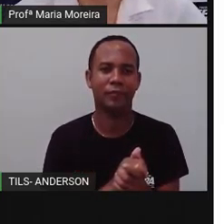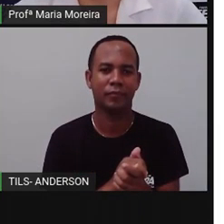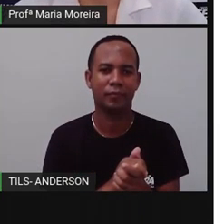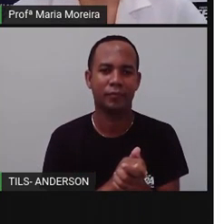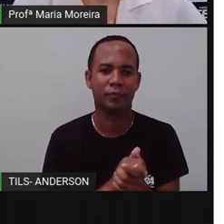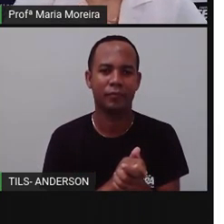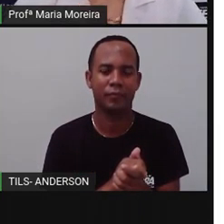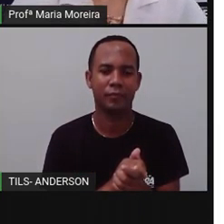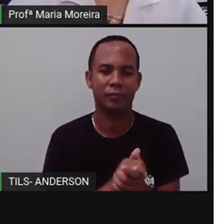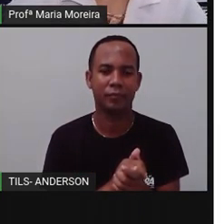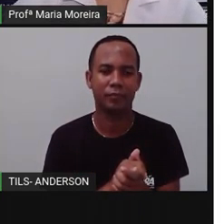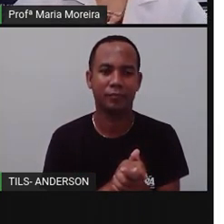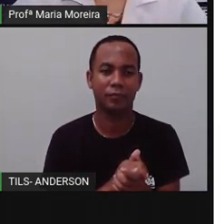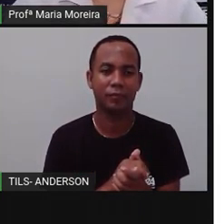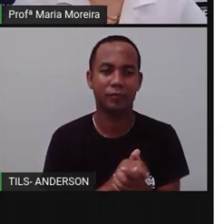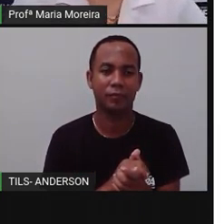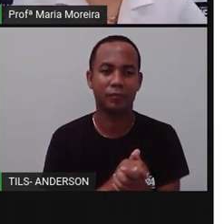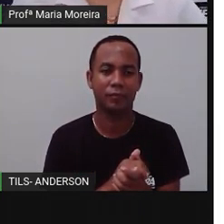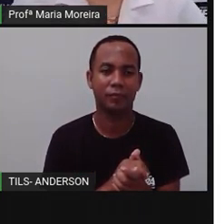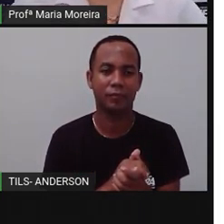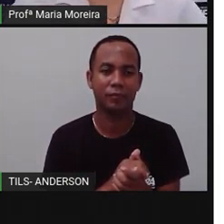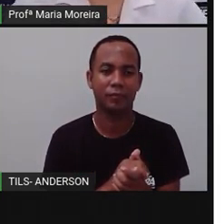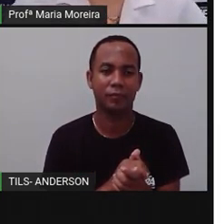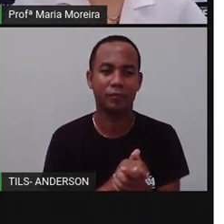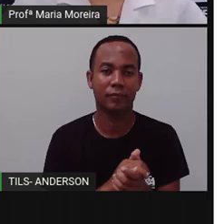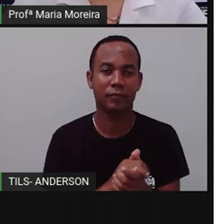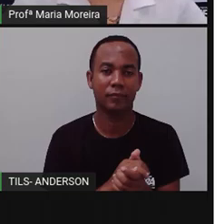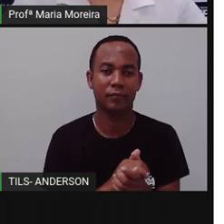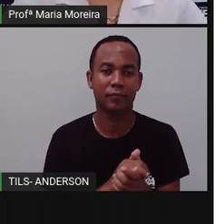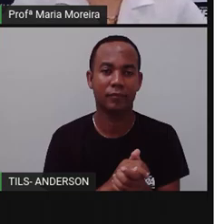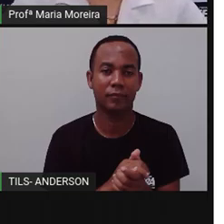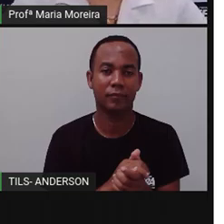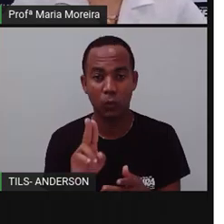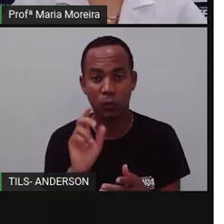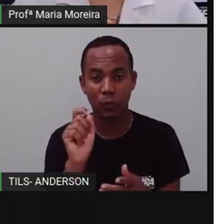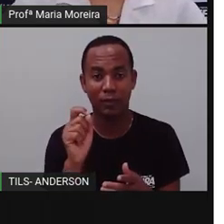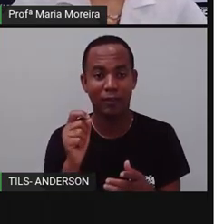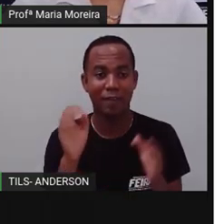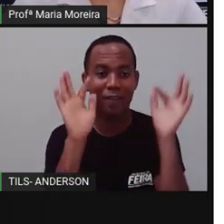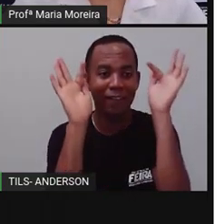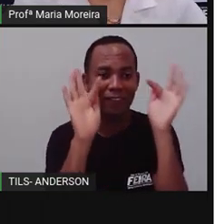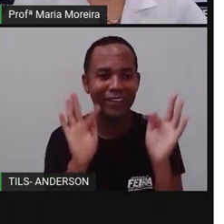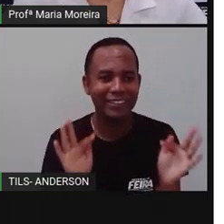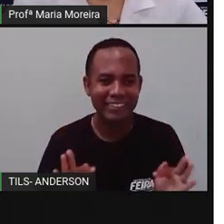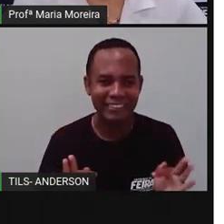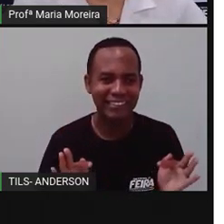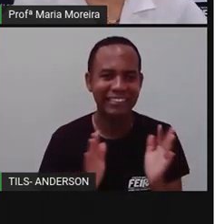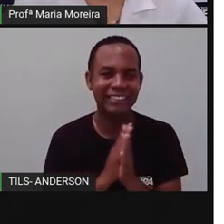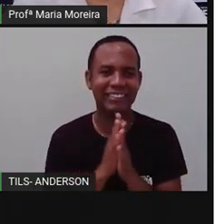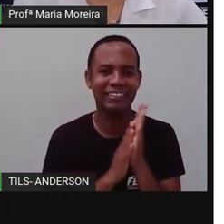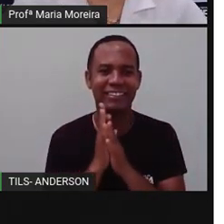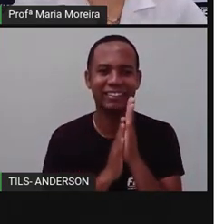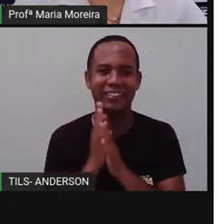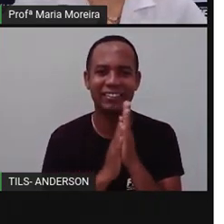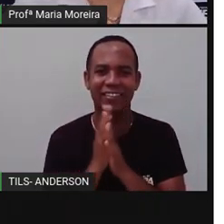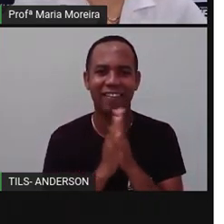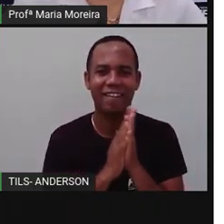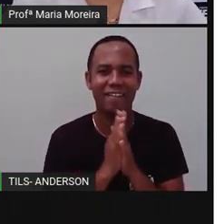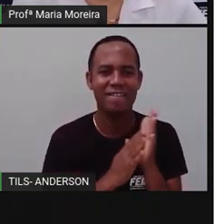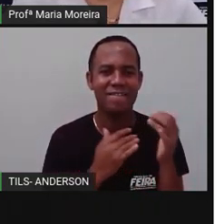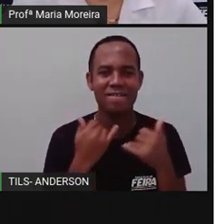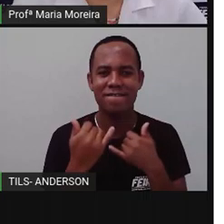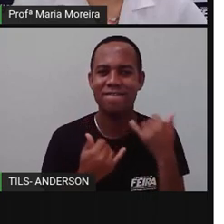prêmio. Enquanto Abdu, com o rosto iluminado de contentamento, revelava sua molecagem